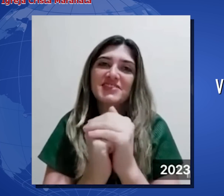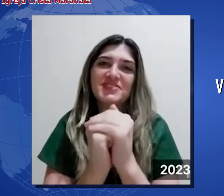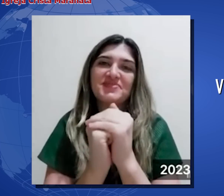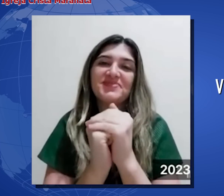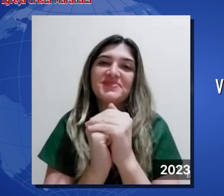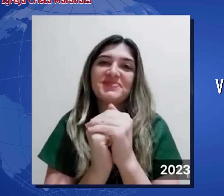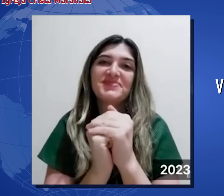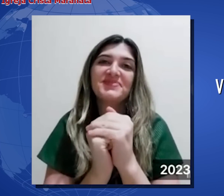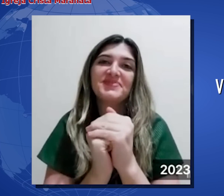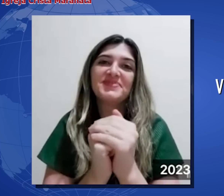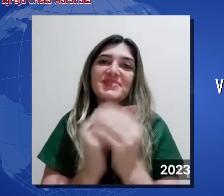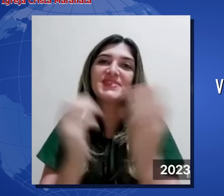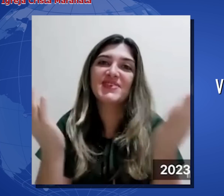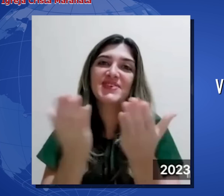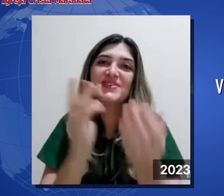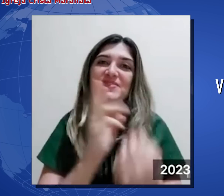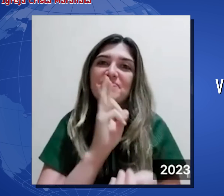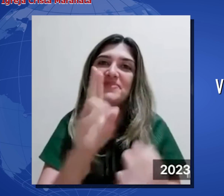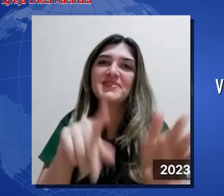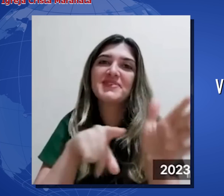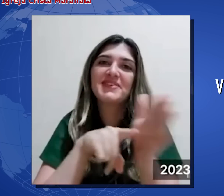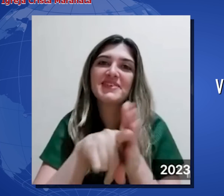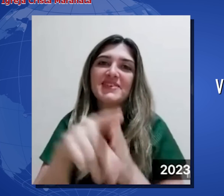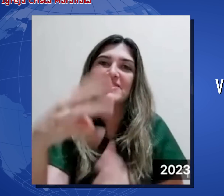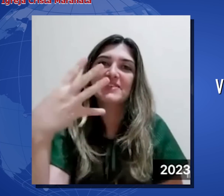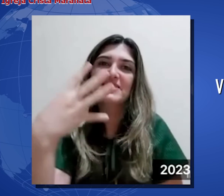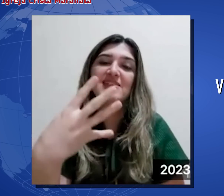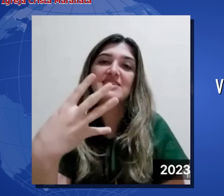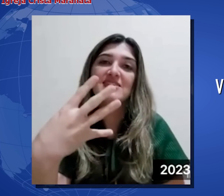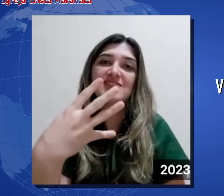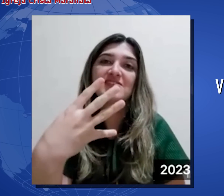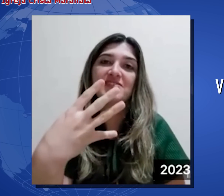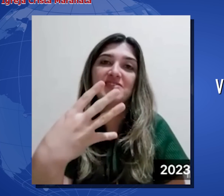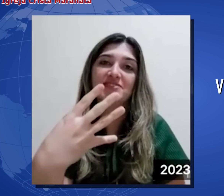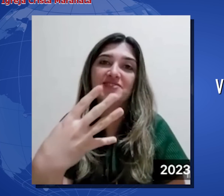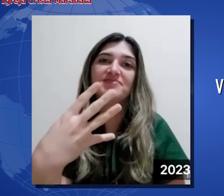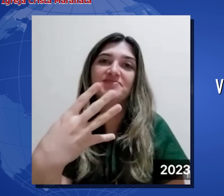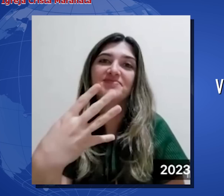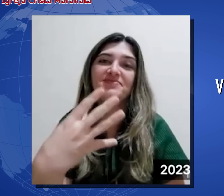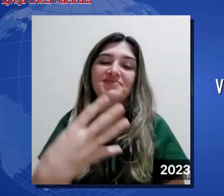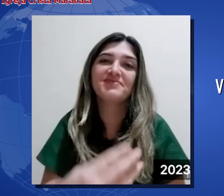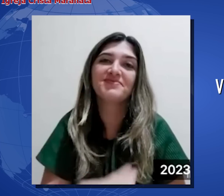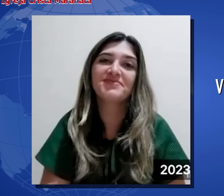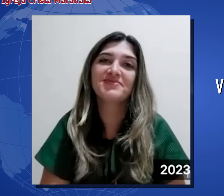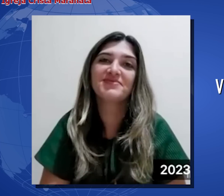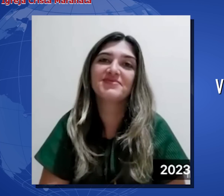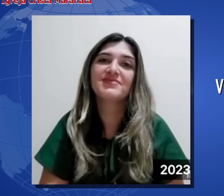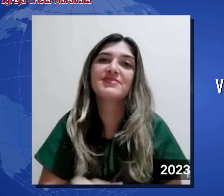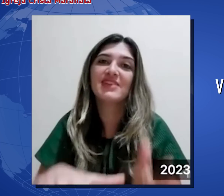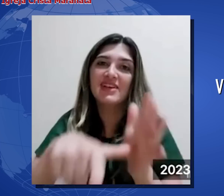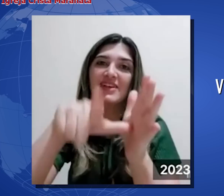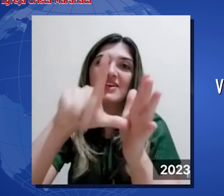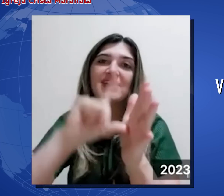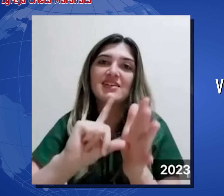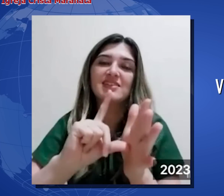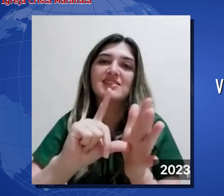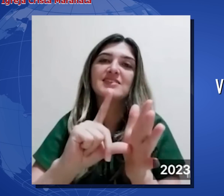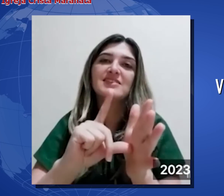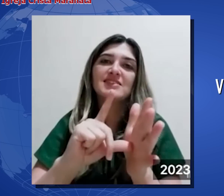Senhor Jesus. Amém. Agora eu vou responder a pergunta 4.